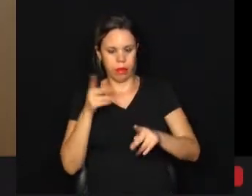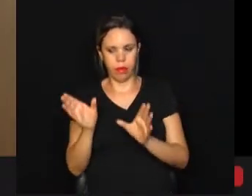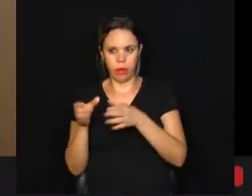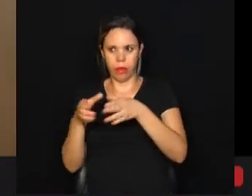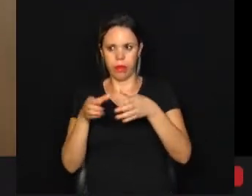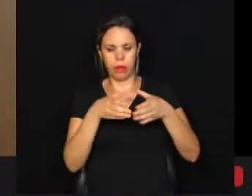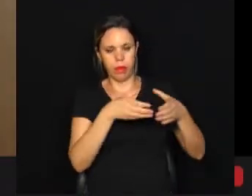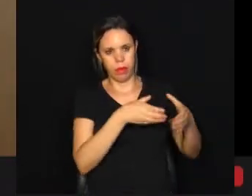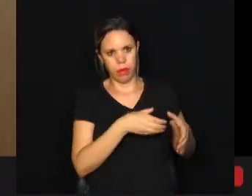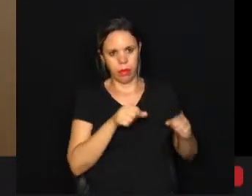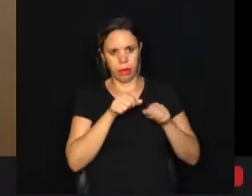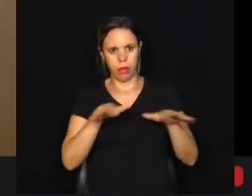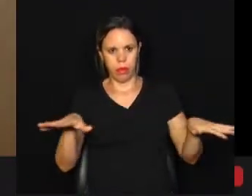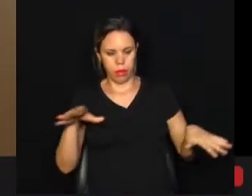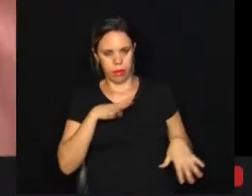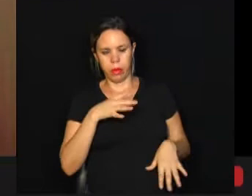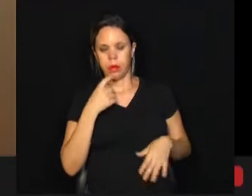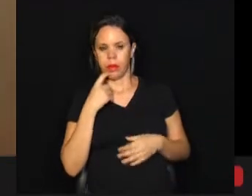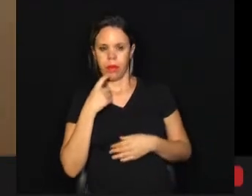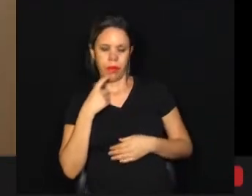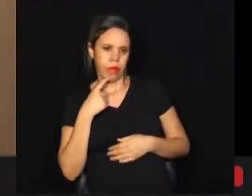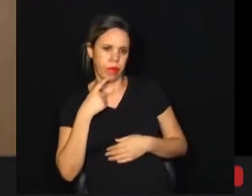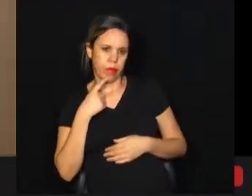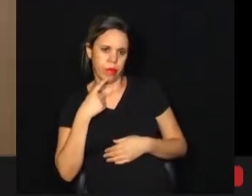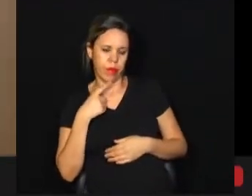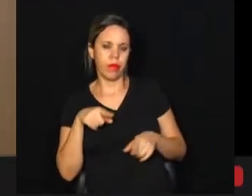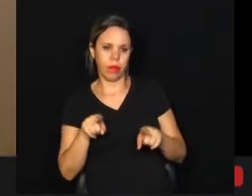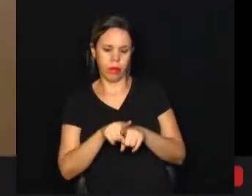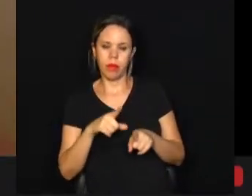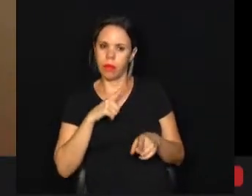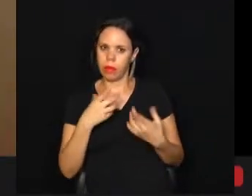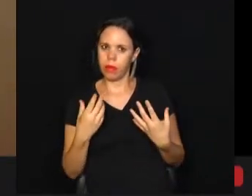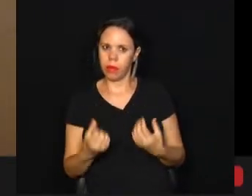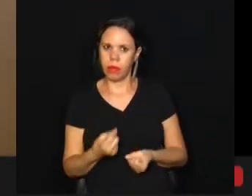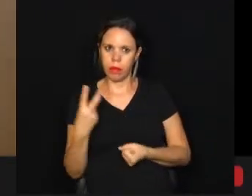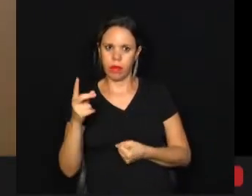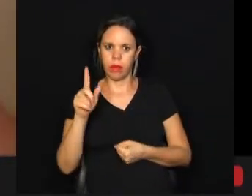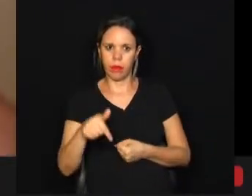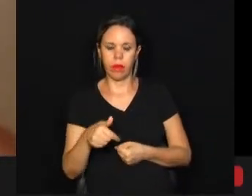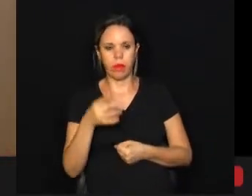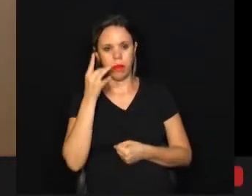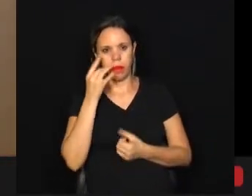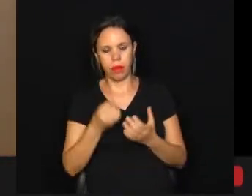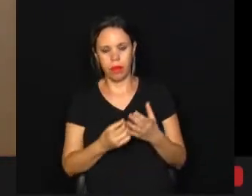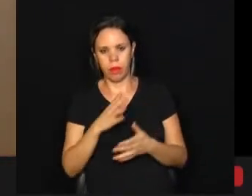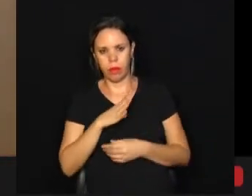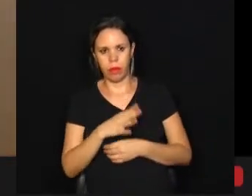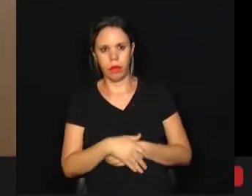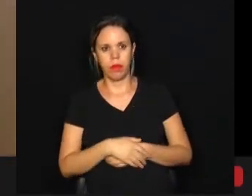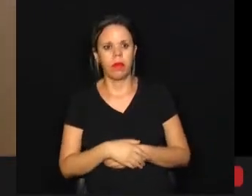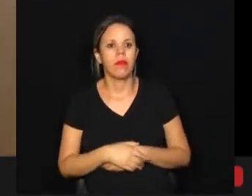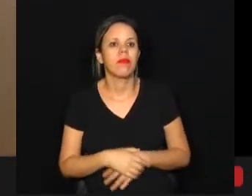comunidades espalhadas pela cidade de Campinas. Então, também houve o reconhecimento de que isso é presente na nossa cidade. E,